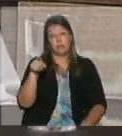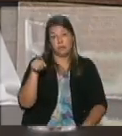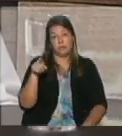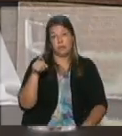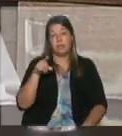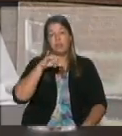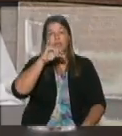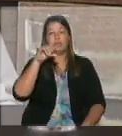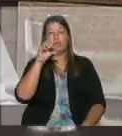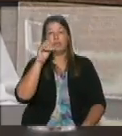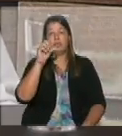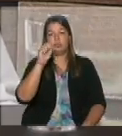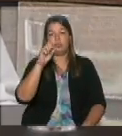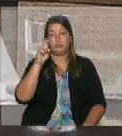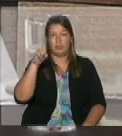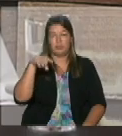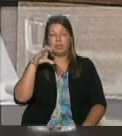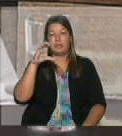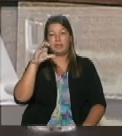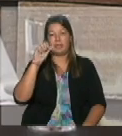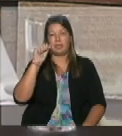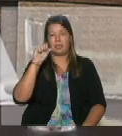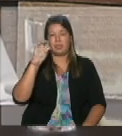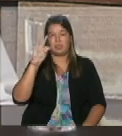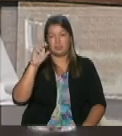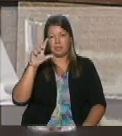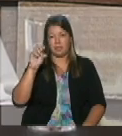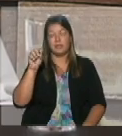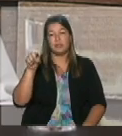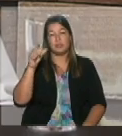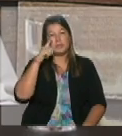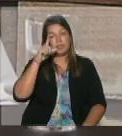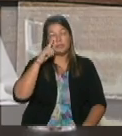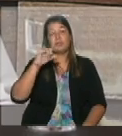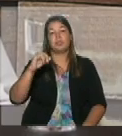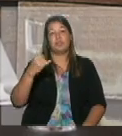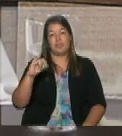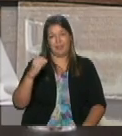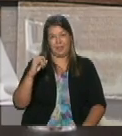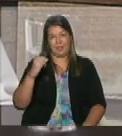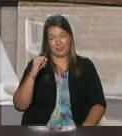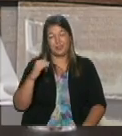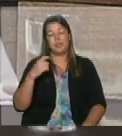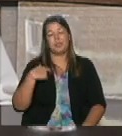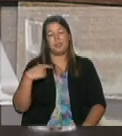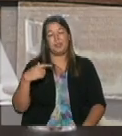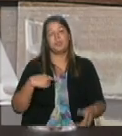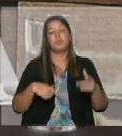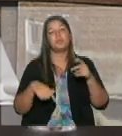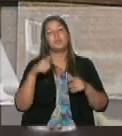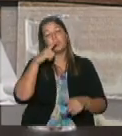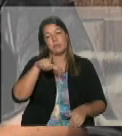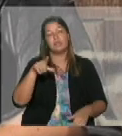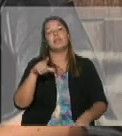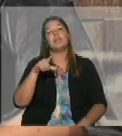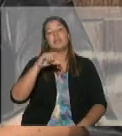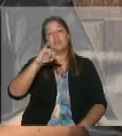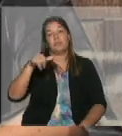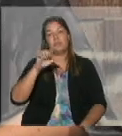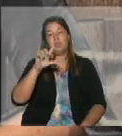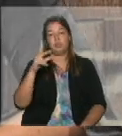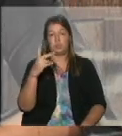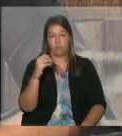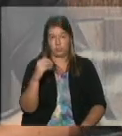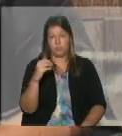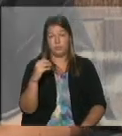José Castelo foi em janeiro, inverno, e eu fui em julho. Pegou a melhor parte. Eu acho que foi. Você foi para Nova